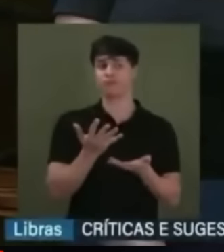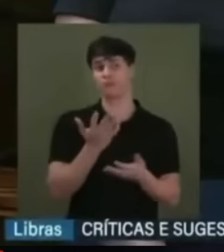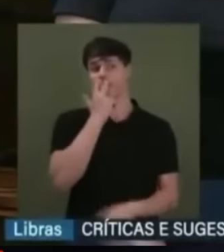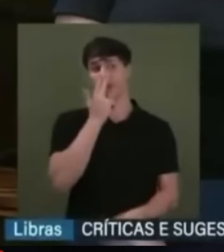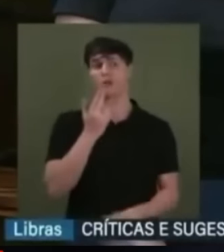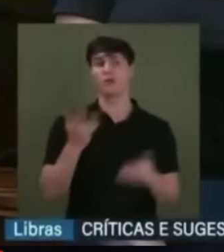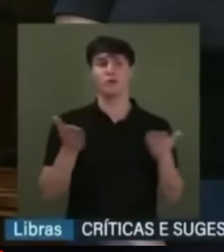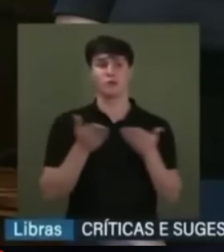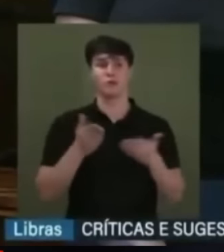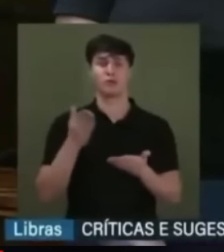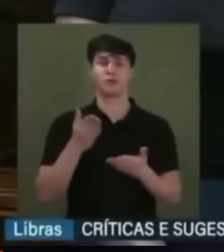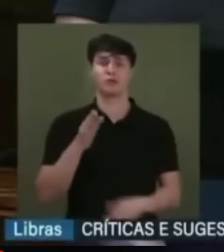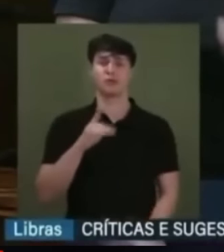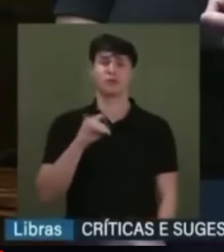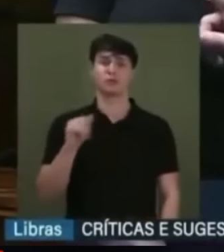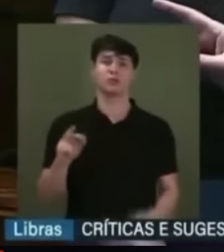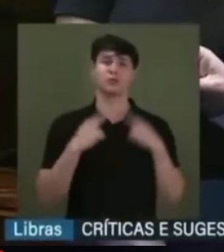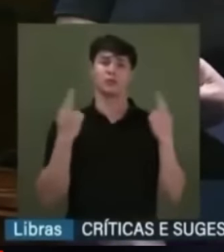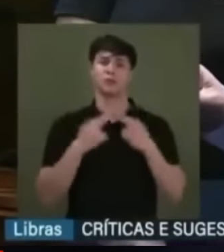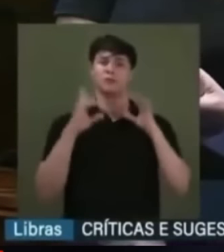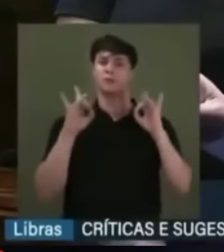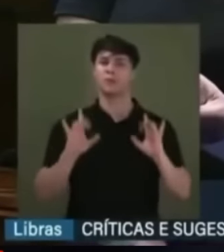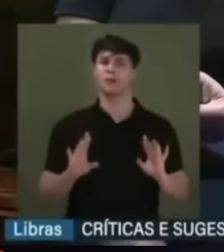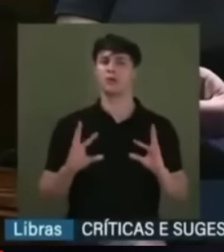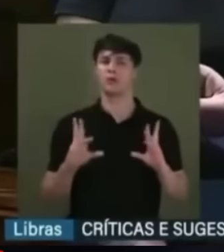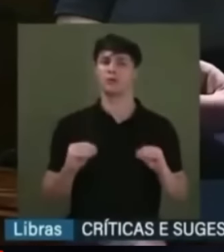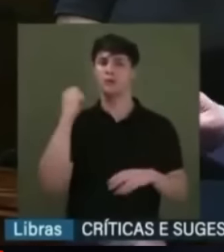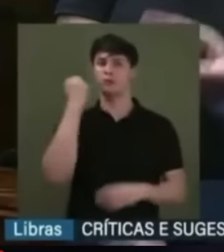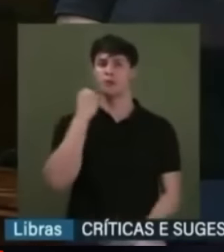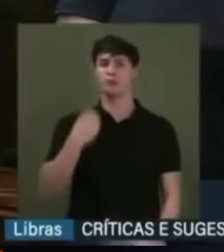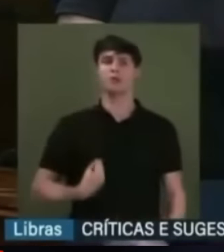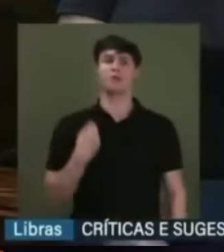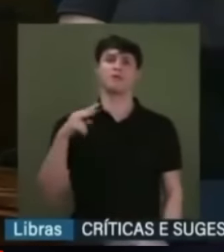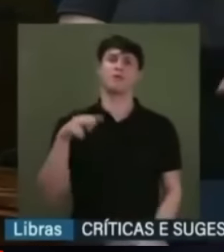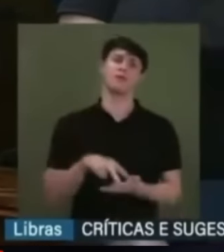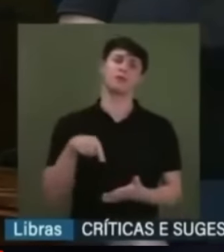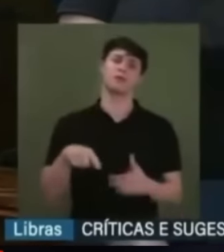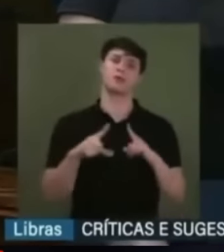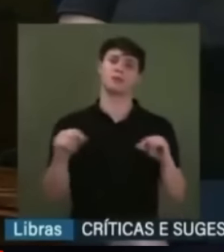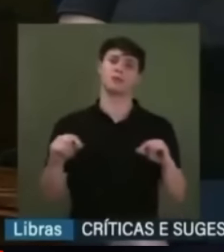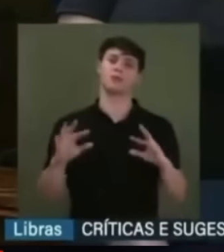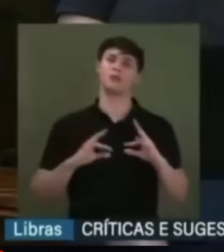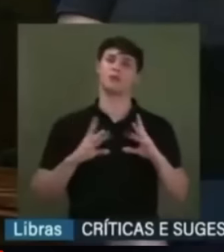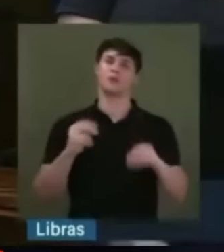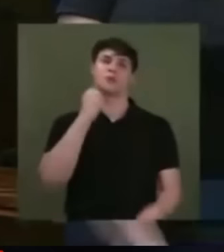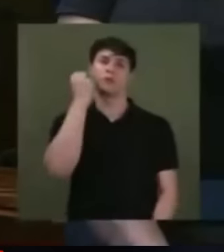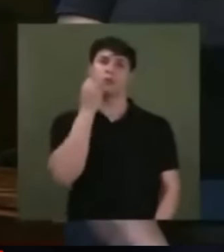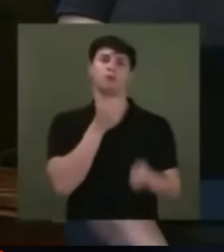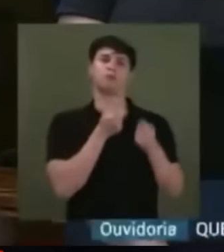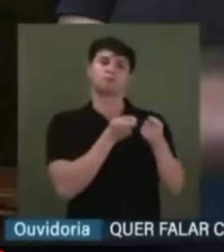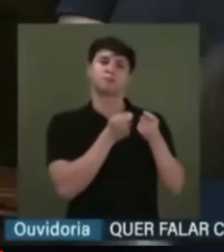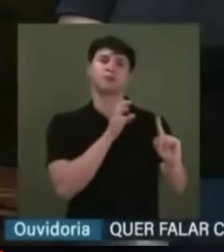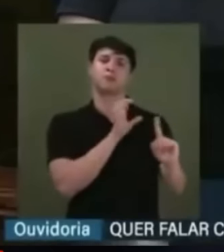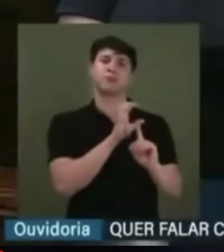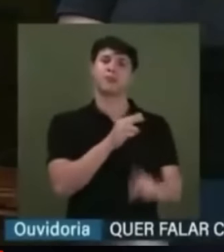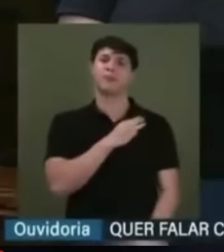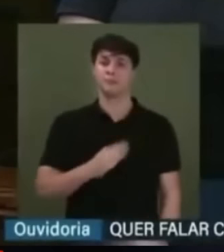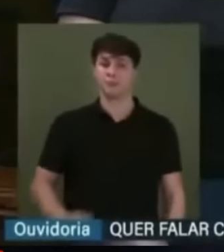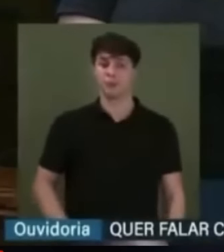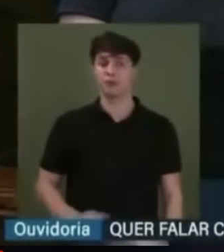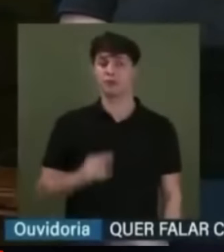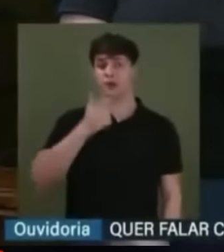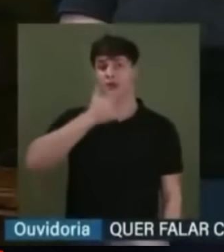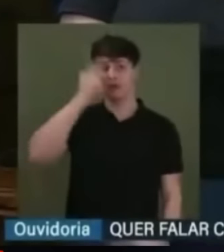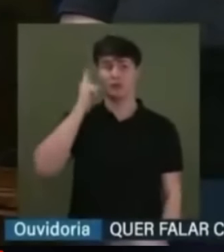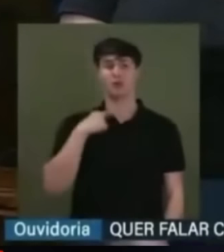hoje era um dia, além da sessão solene importante, de todos os senadores da República estarem aqui em Brasília. Todos os senadores da República estarem aqui pressionando pelo impeachment do ministro Alexandre de Moraes, assim